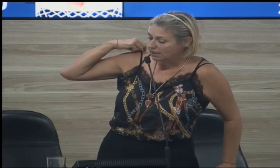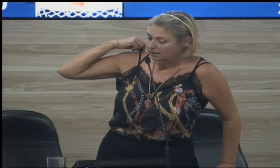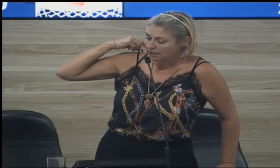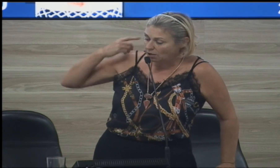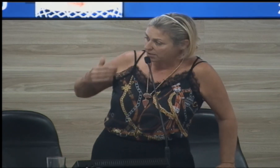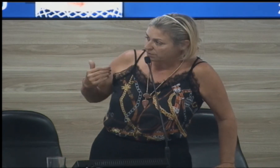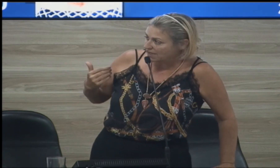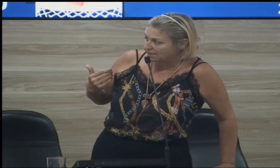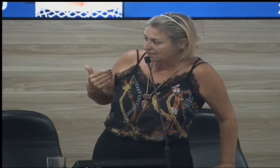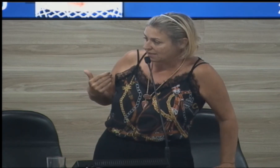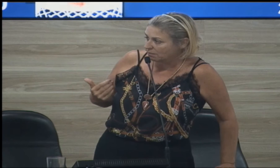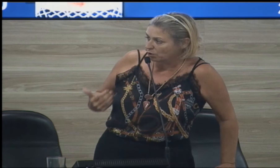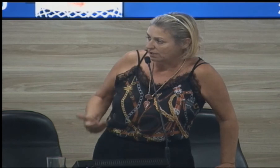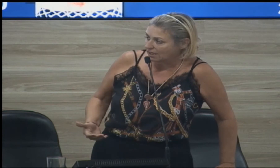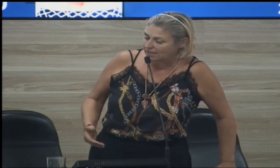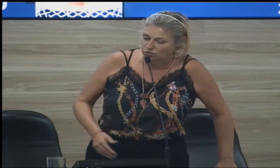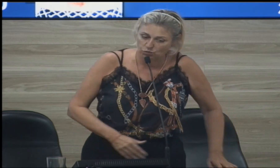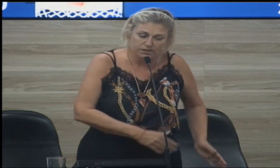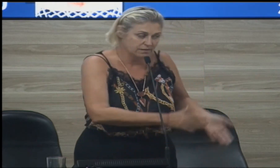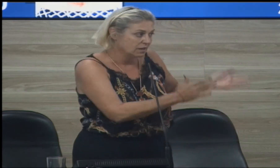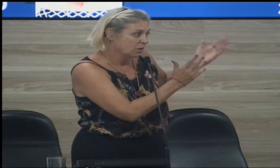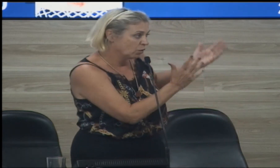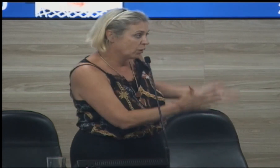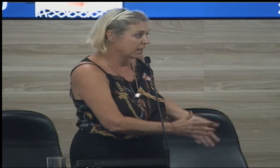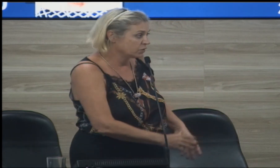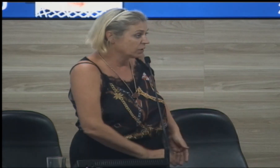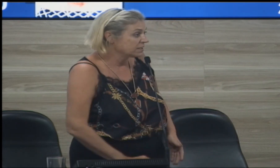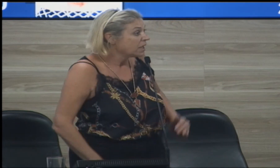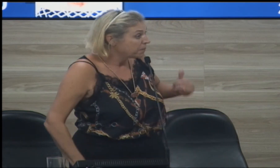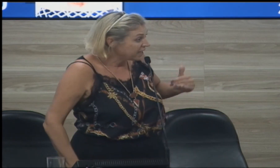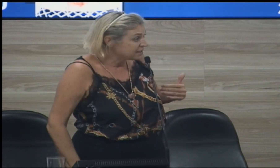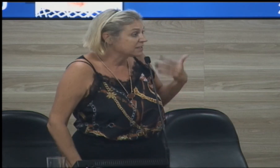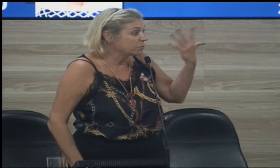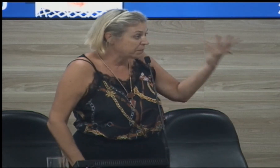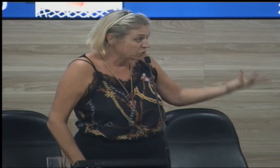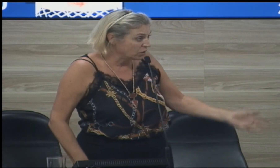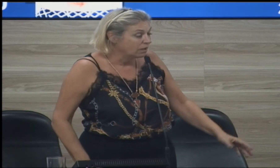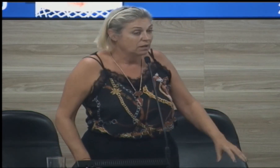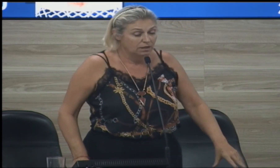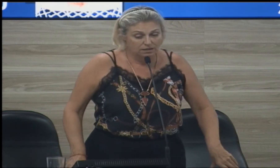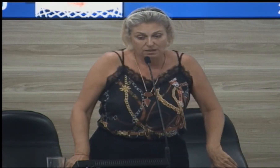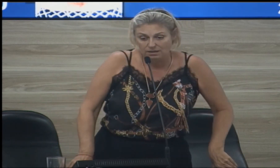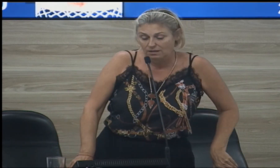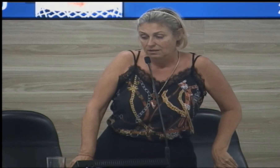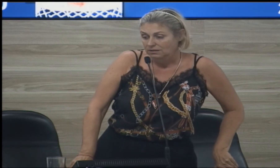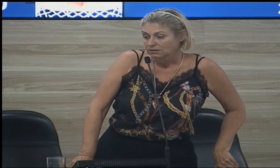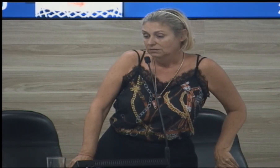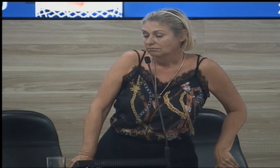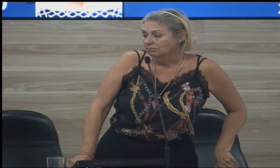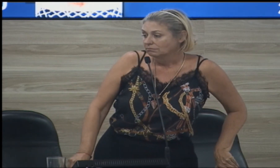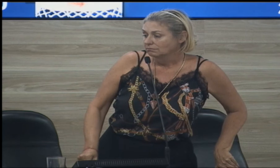YouTube, que realmente parece ser, embora tenha as suas colocações, parece ser uma pessoa